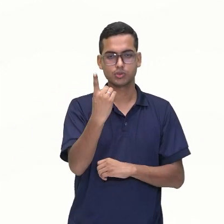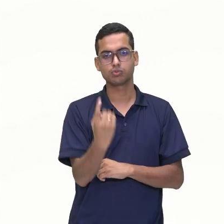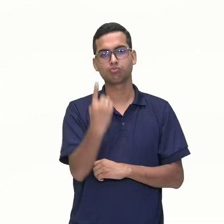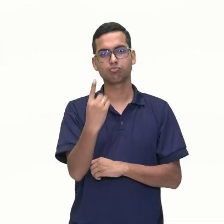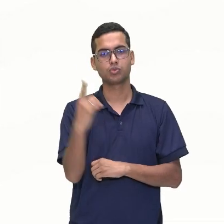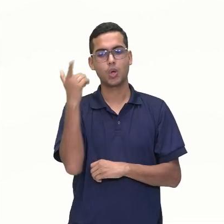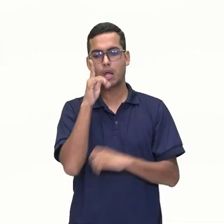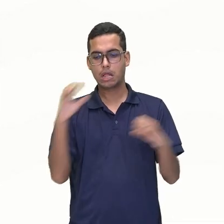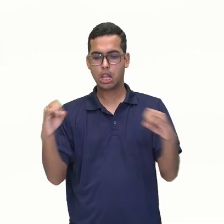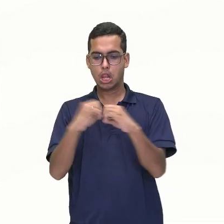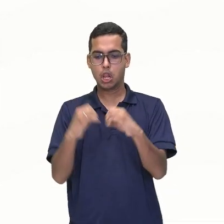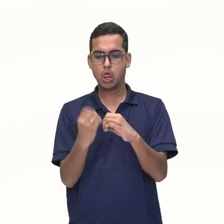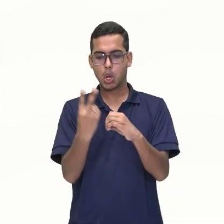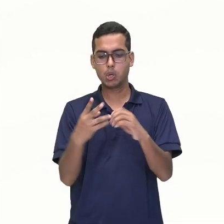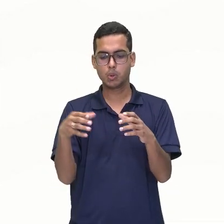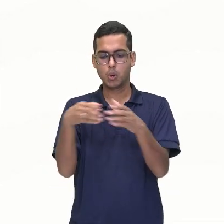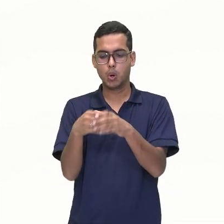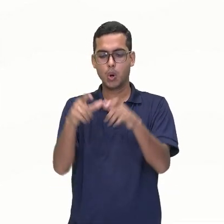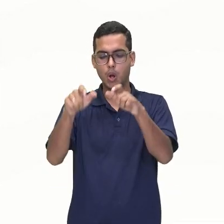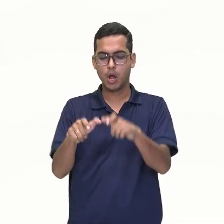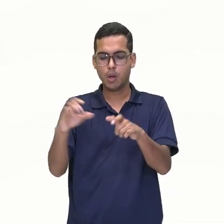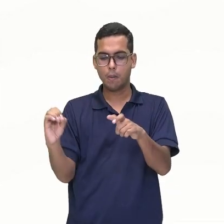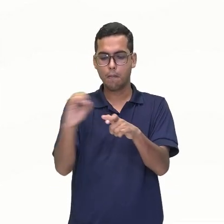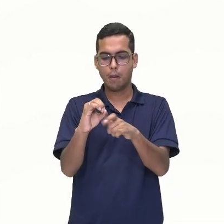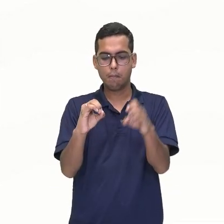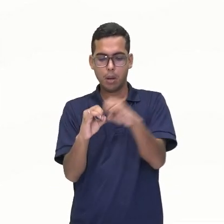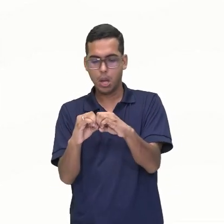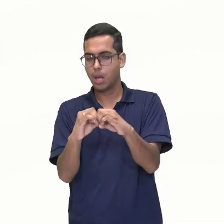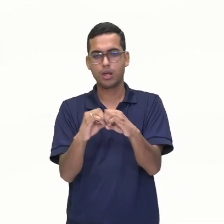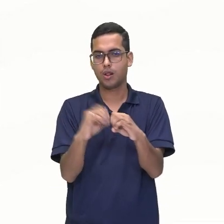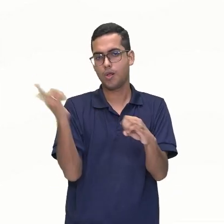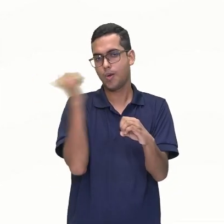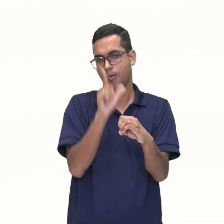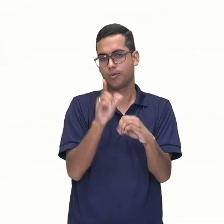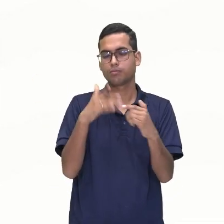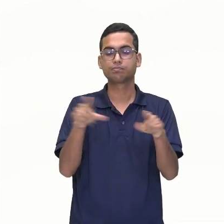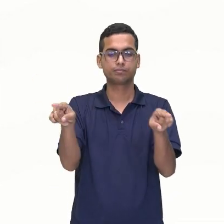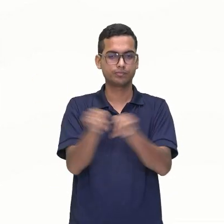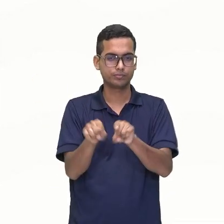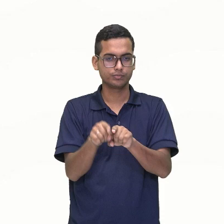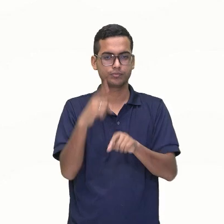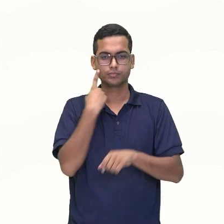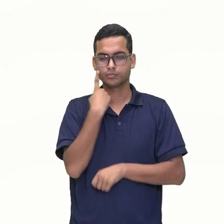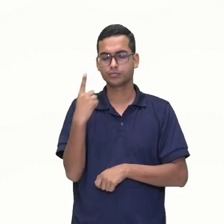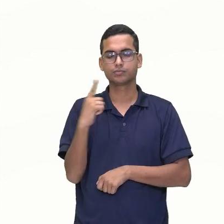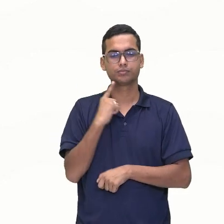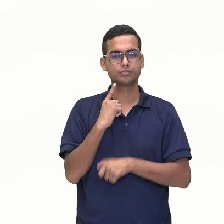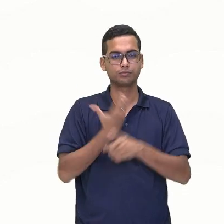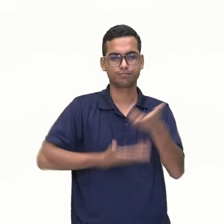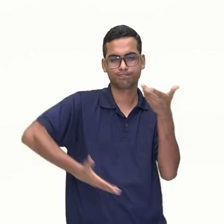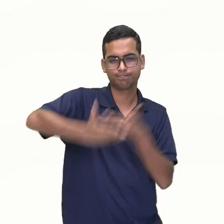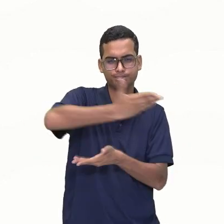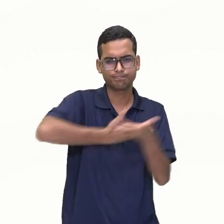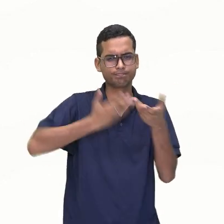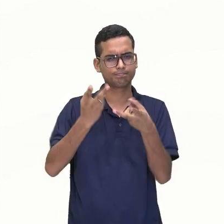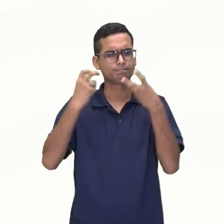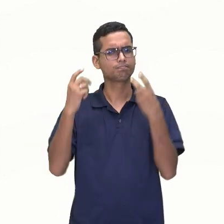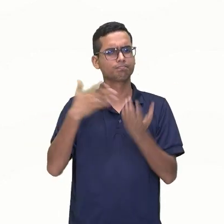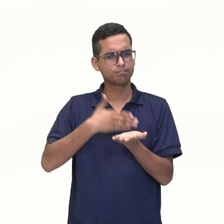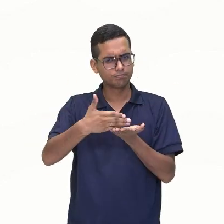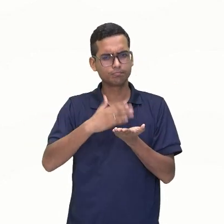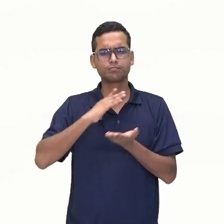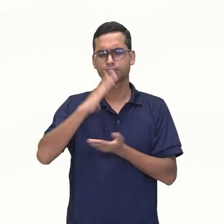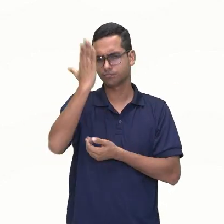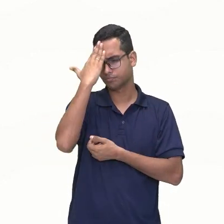em que eu interajo com o outro, ocorre uma troca. E aqui eu já começo a misturar essas